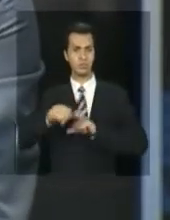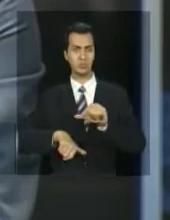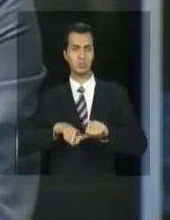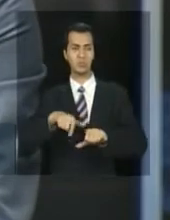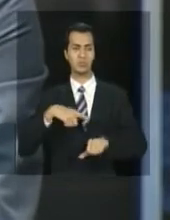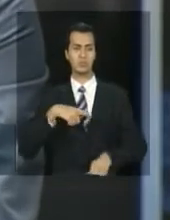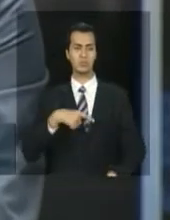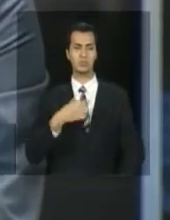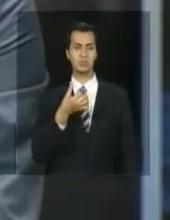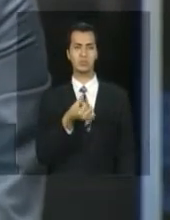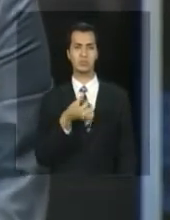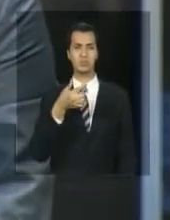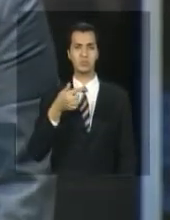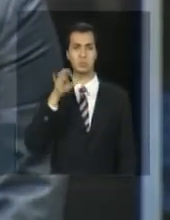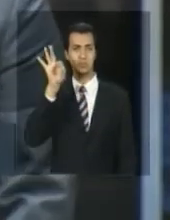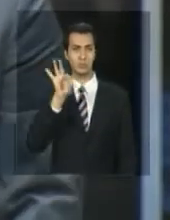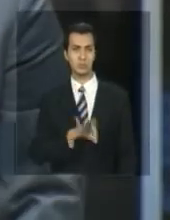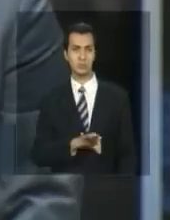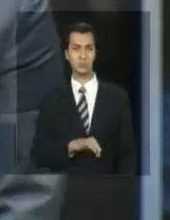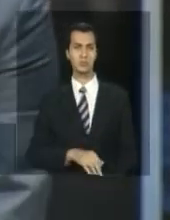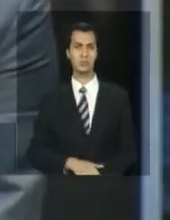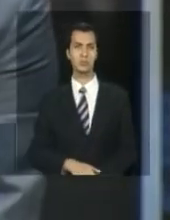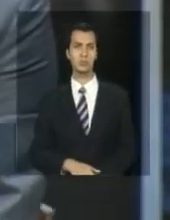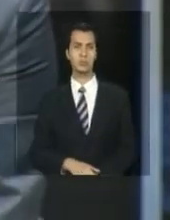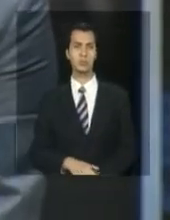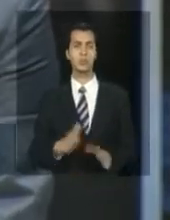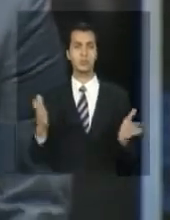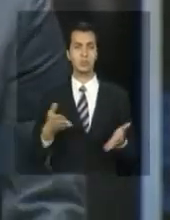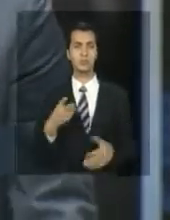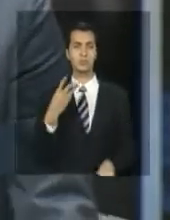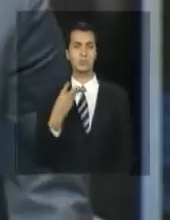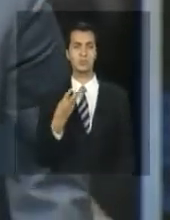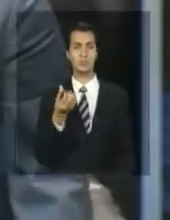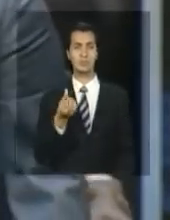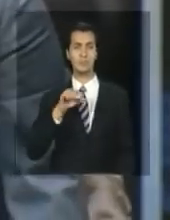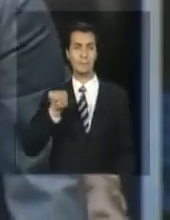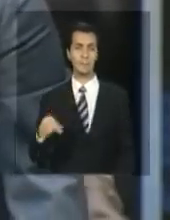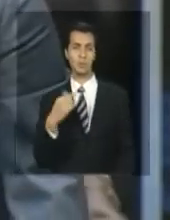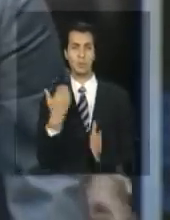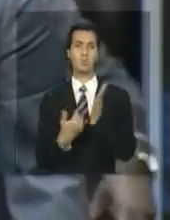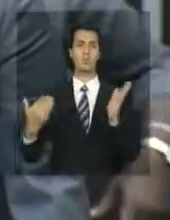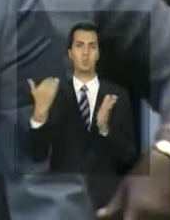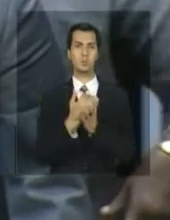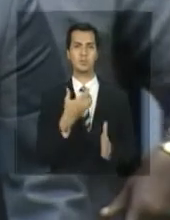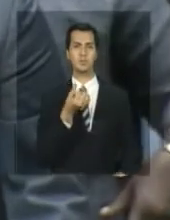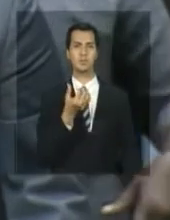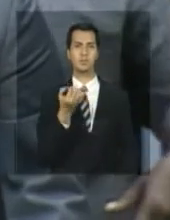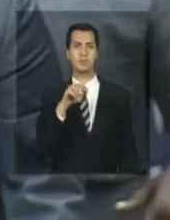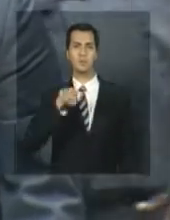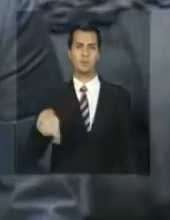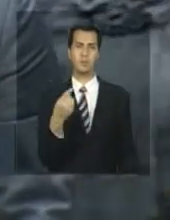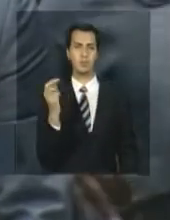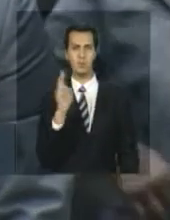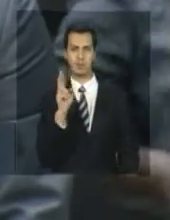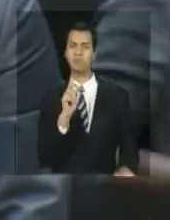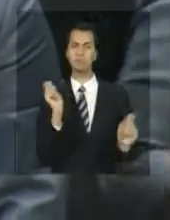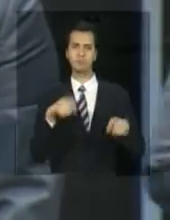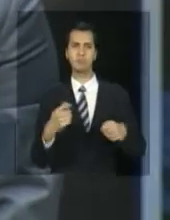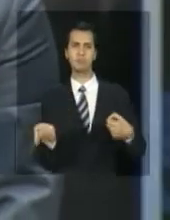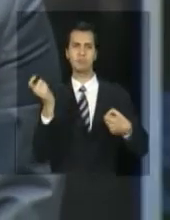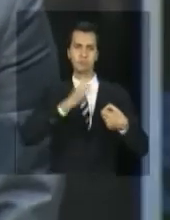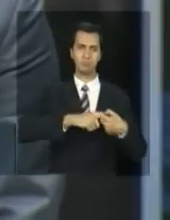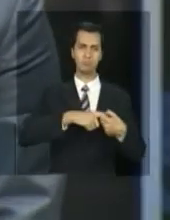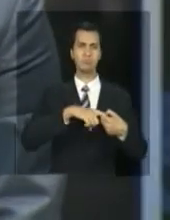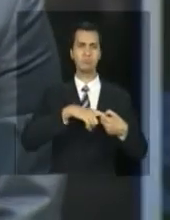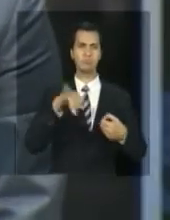em 67%, passando de 36 mil para 60 mil reais.